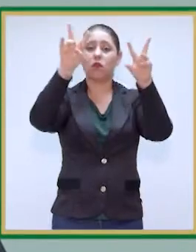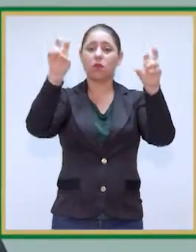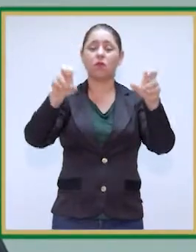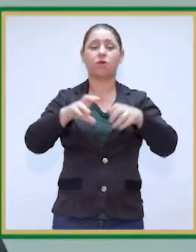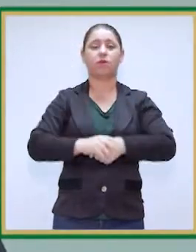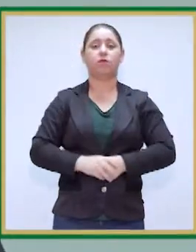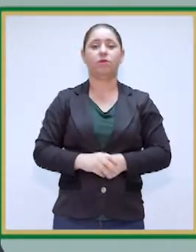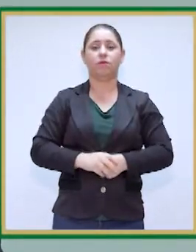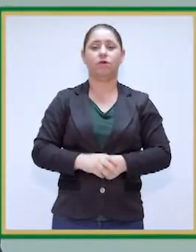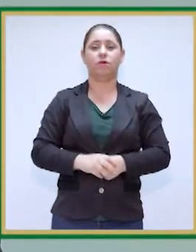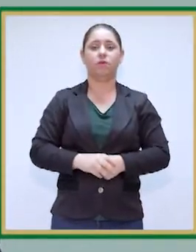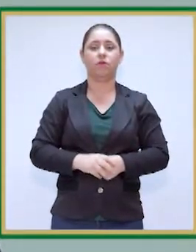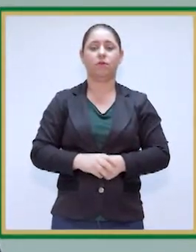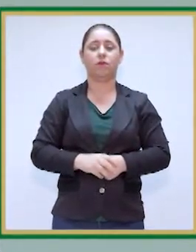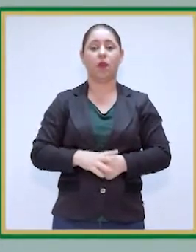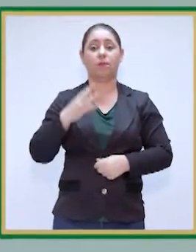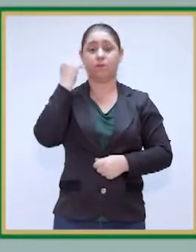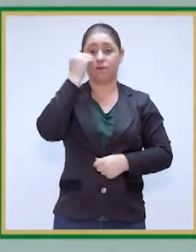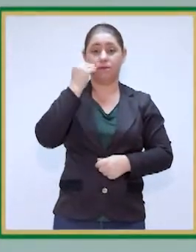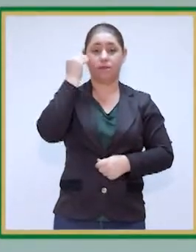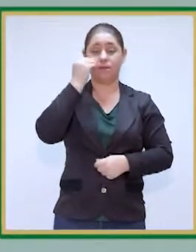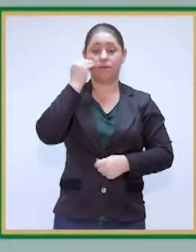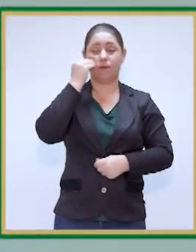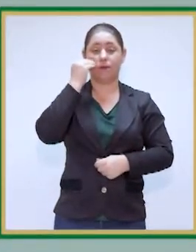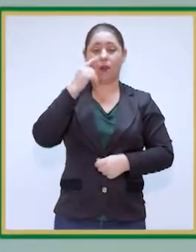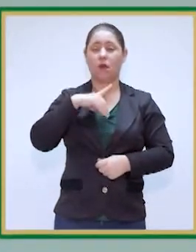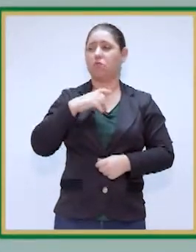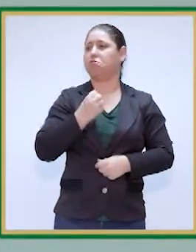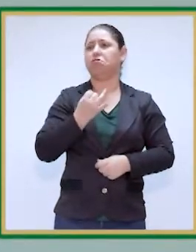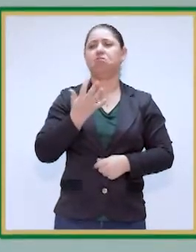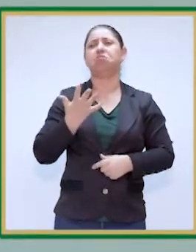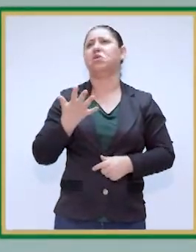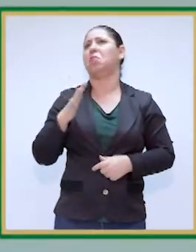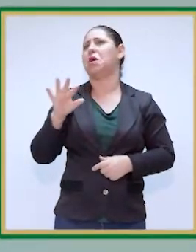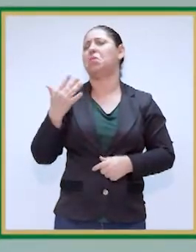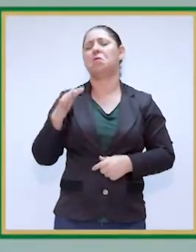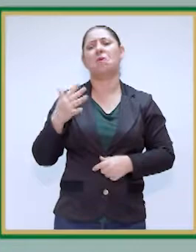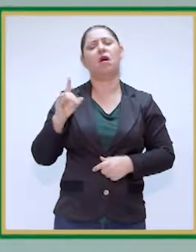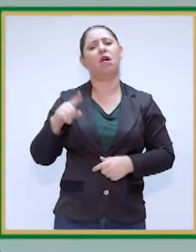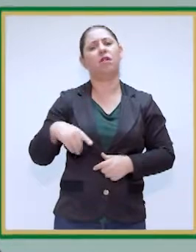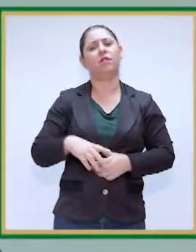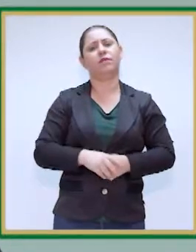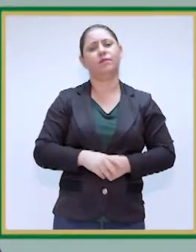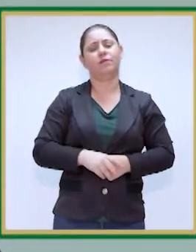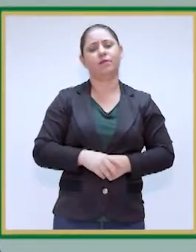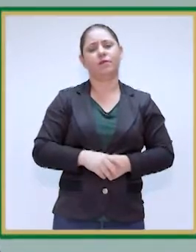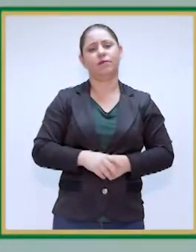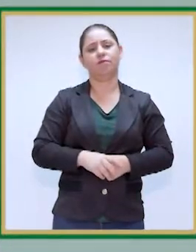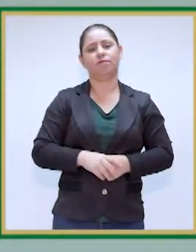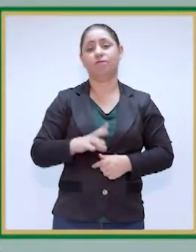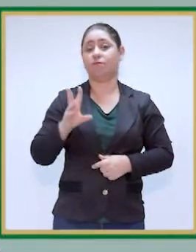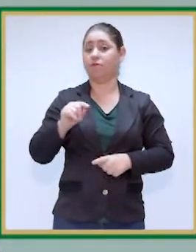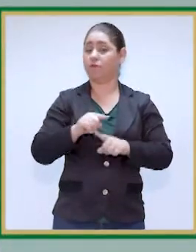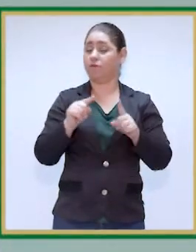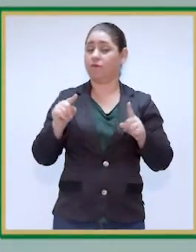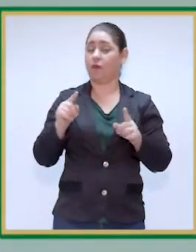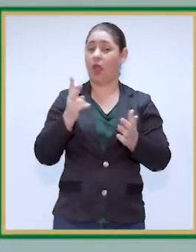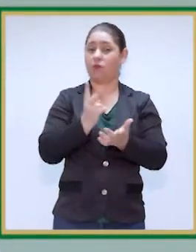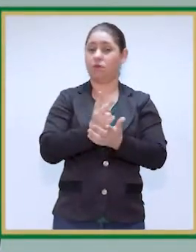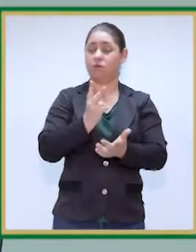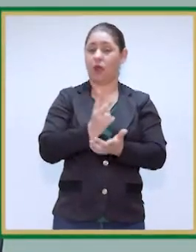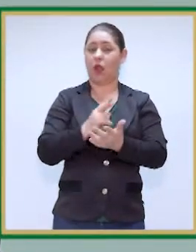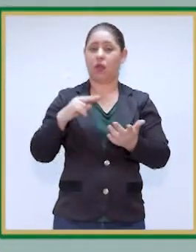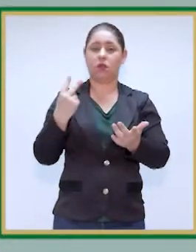matéria. Da minha experiência, eu chutar um número ou aproximar um número de entradas irregulares, não, ou melhor,